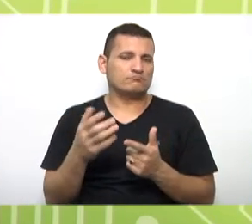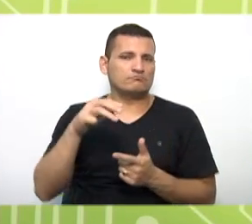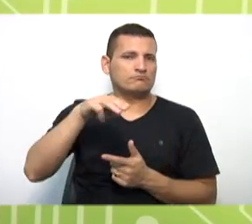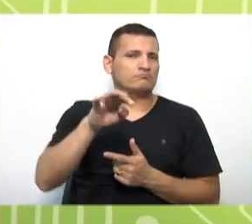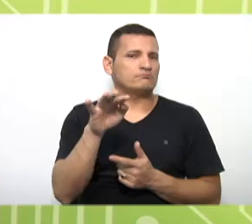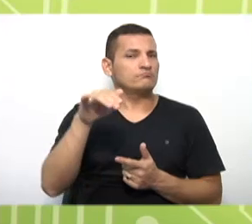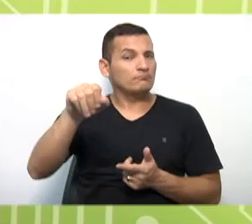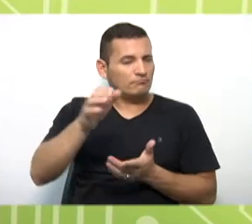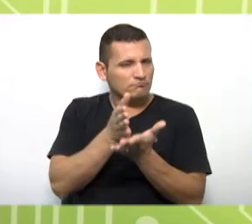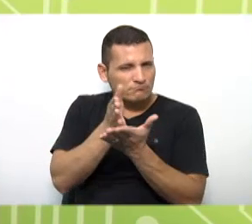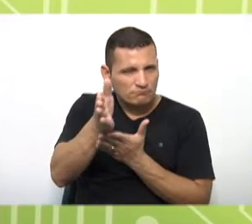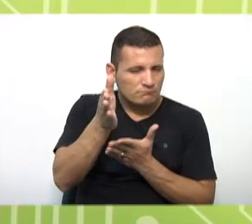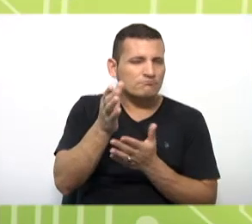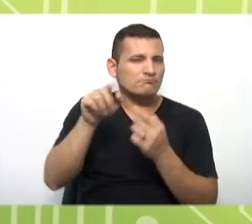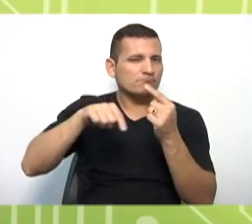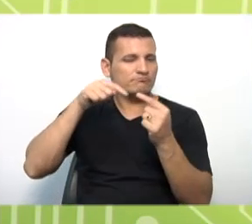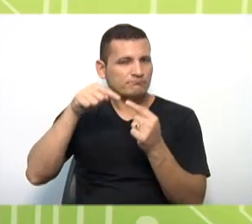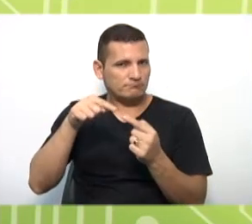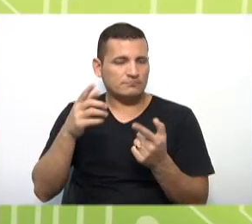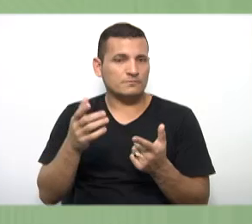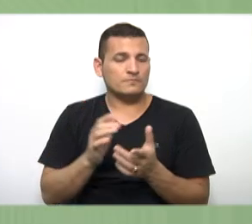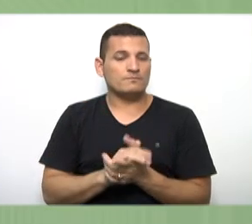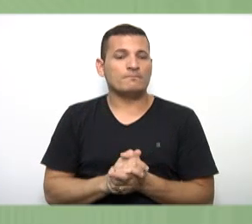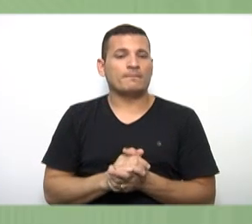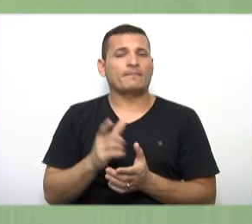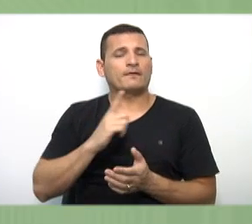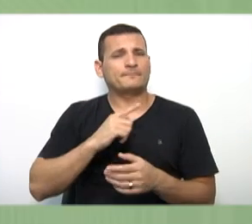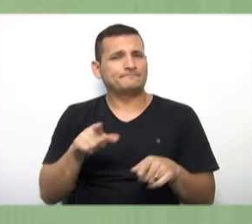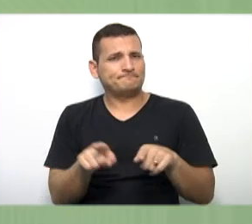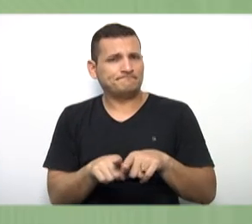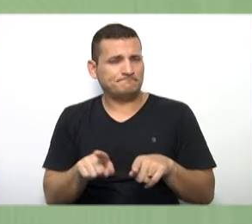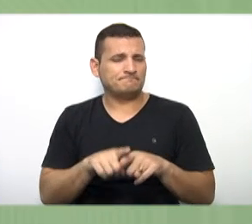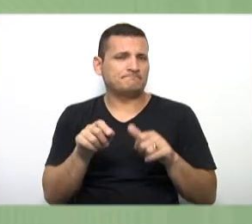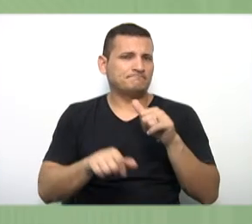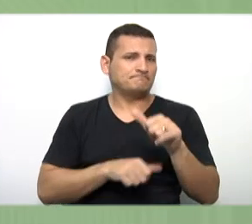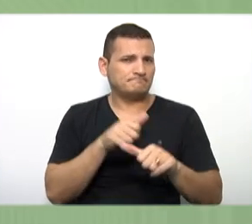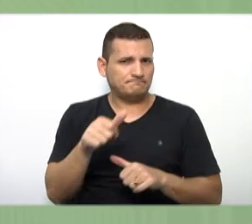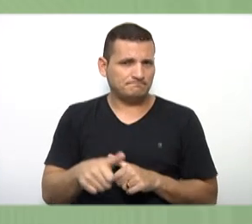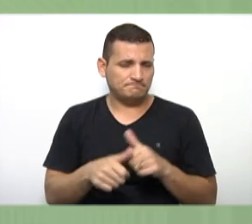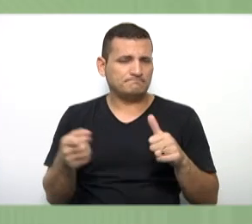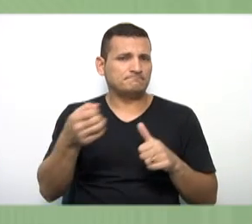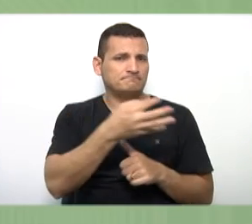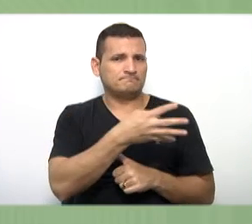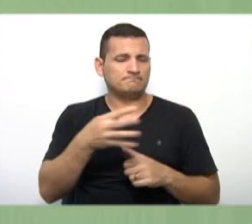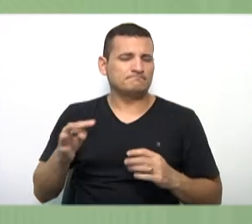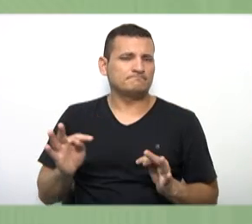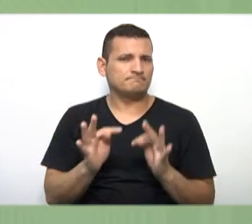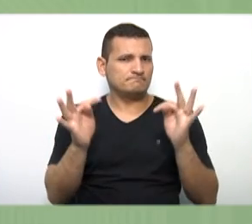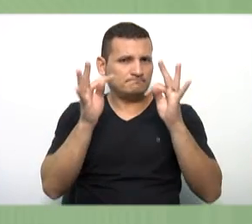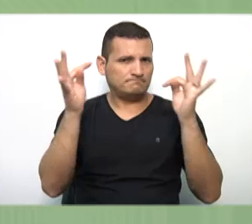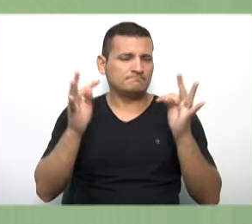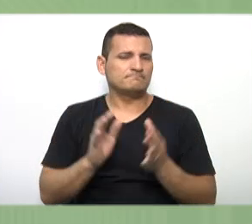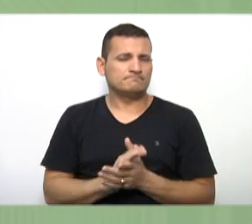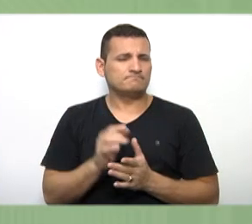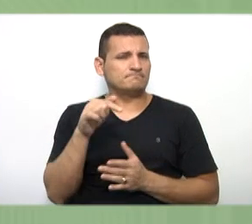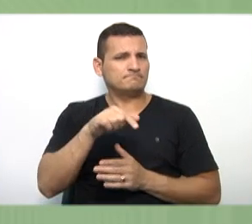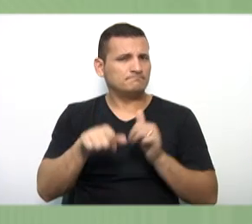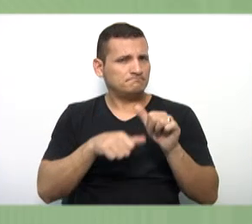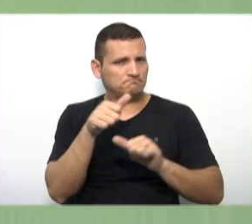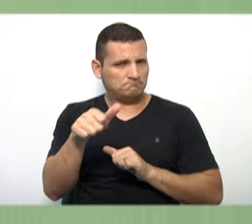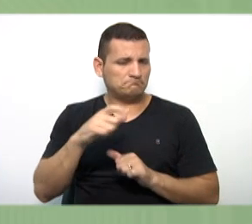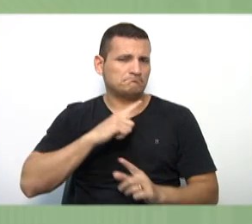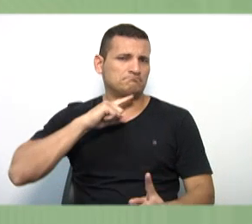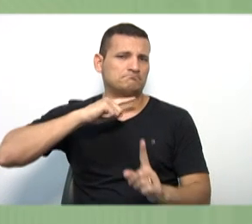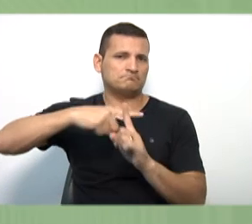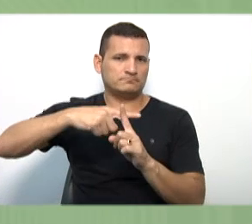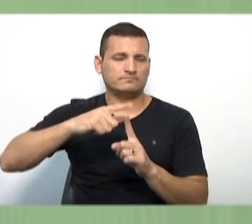que a empresa gostaria de alcançar. Nós temos também mudanças sobre inovações tecnológicas e essas mudanças são bastante